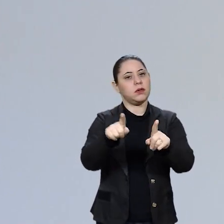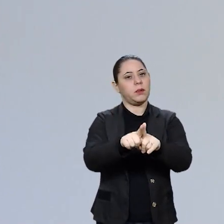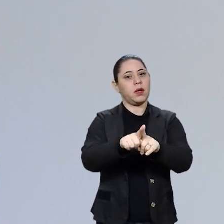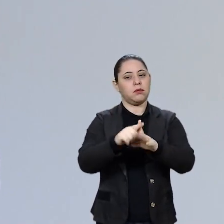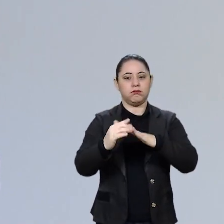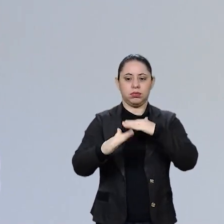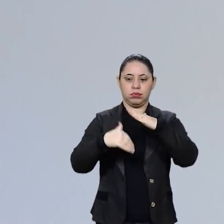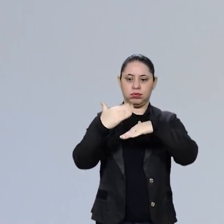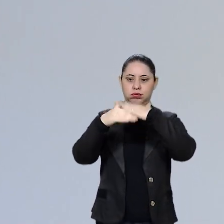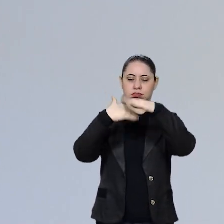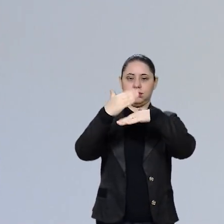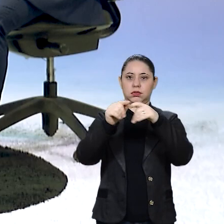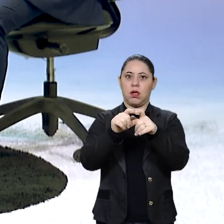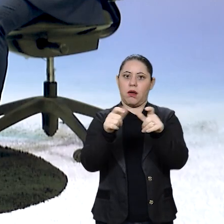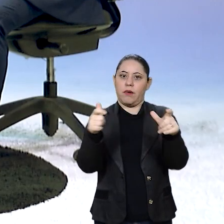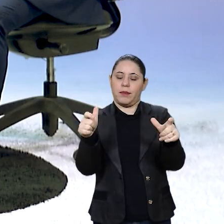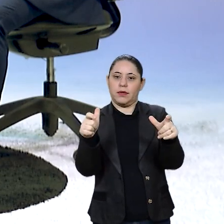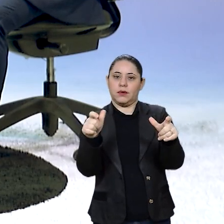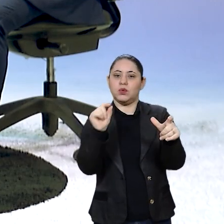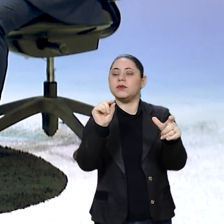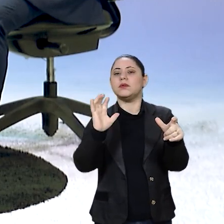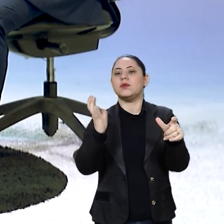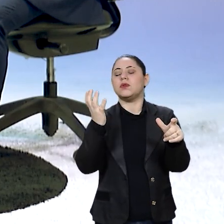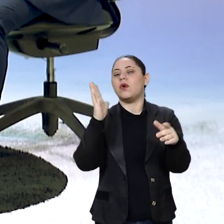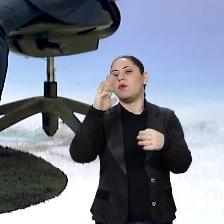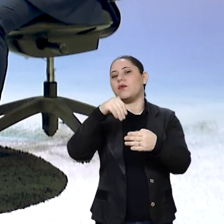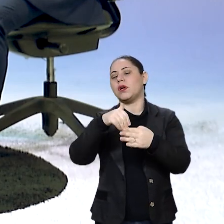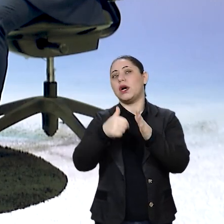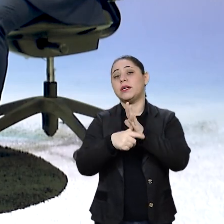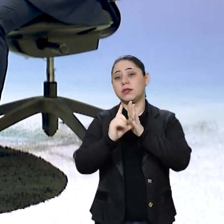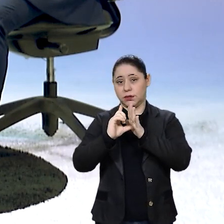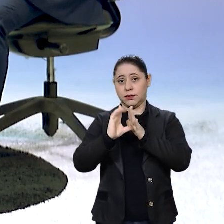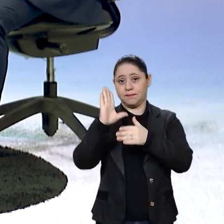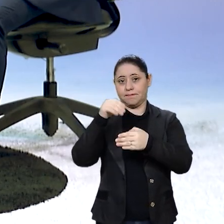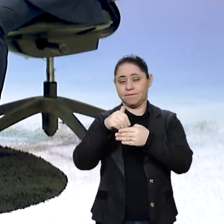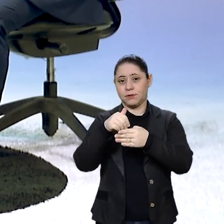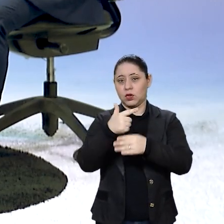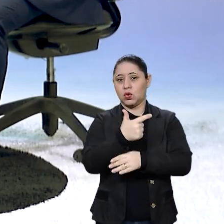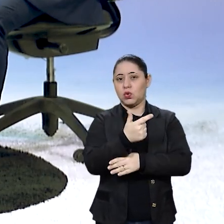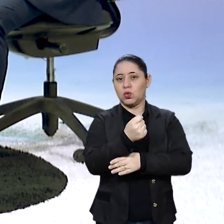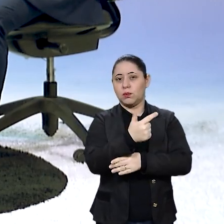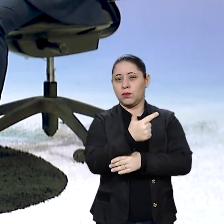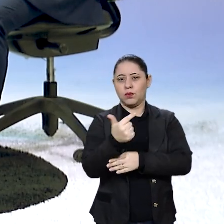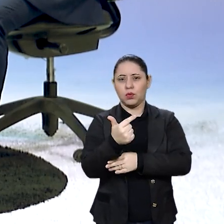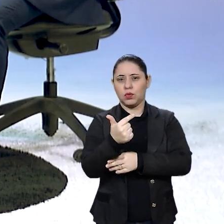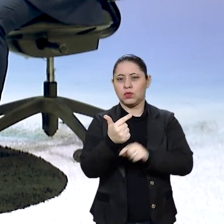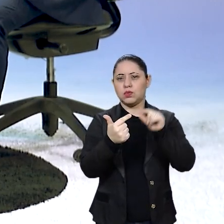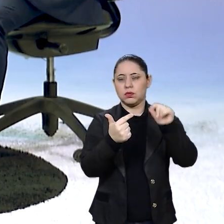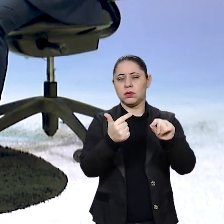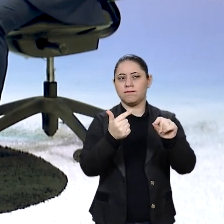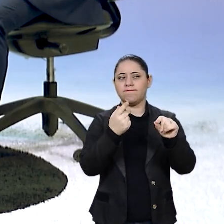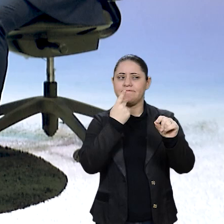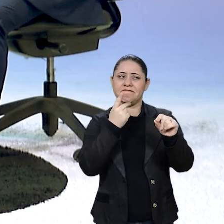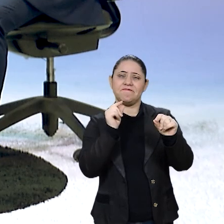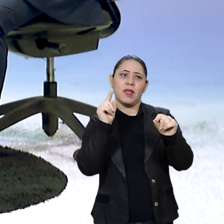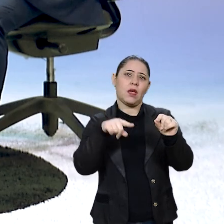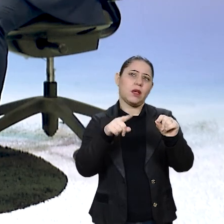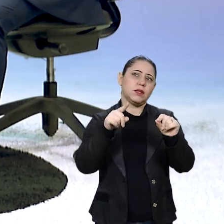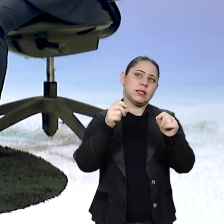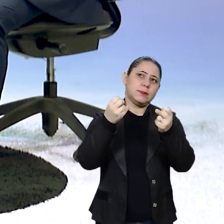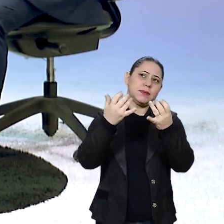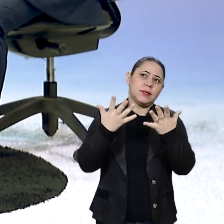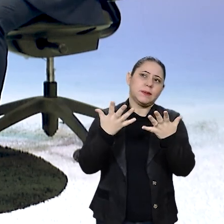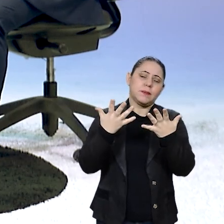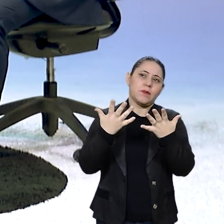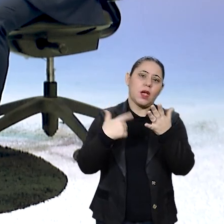eleições passadas, em 2022, vamos dizer que essa lei ela subiu de patamar. Ela teve Subiu de patamar. Subiu de patamar.